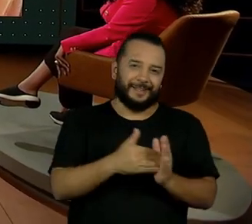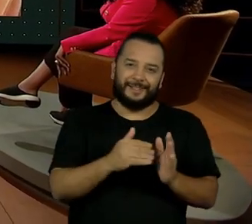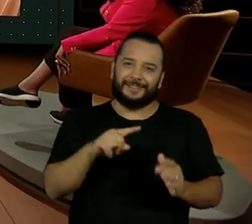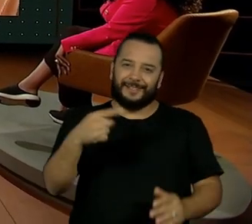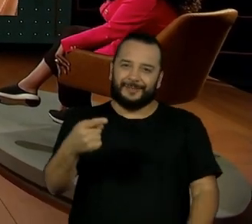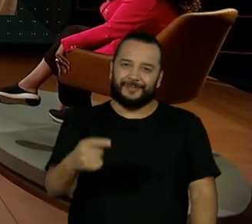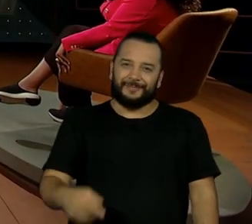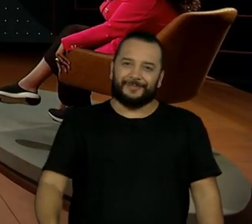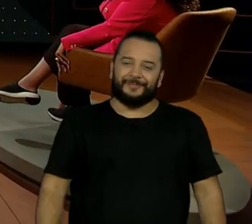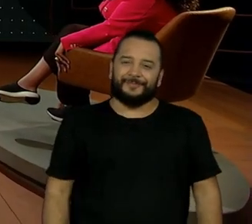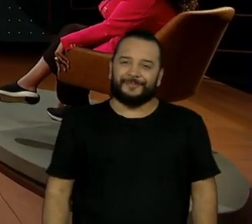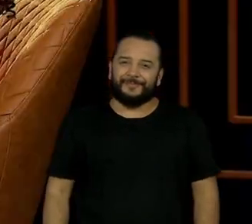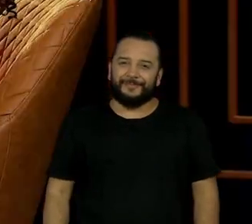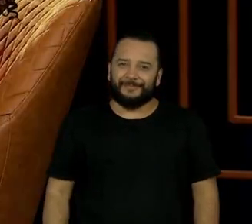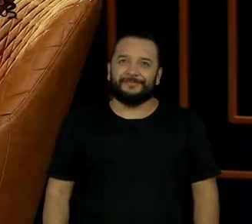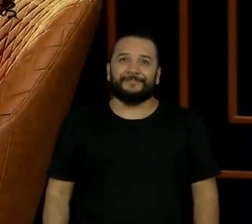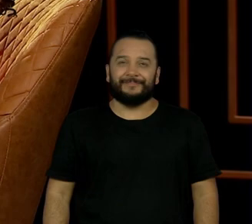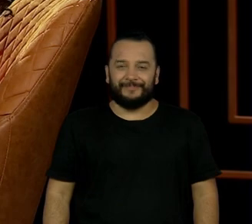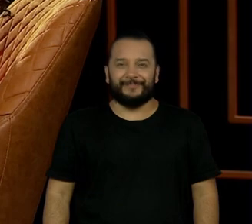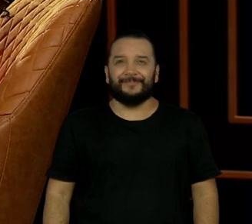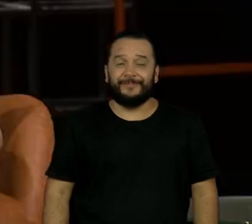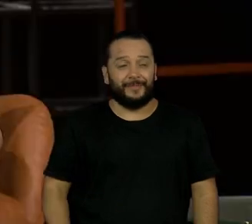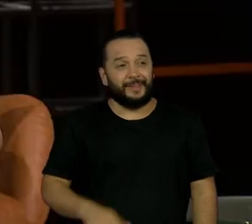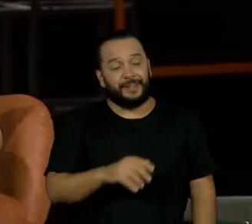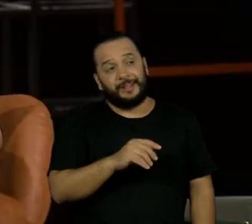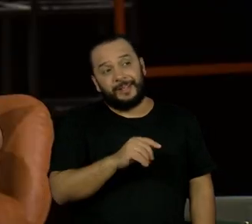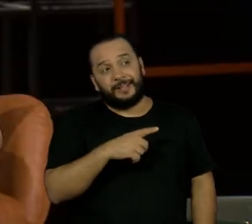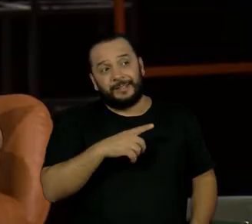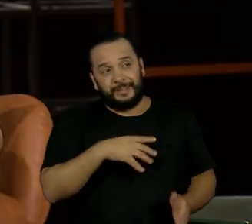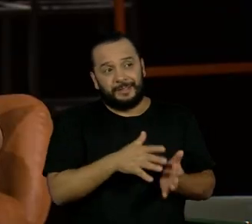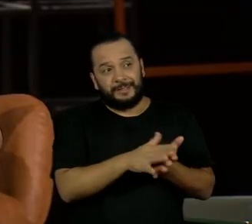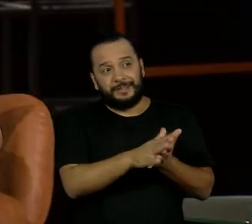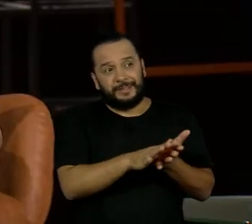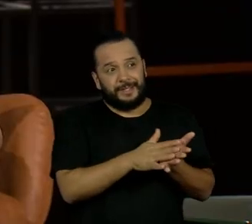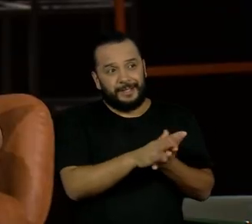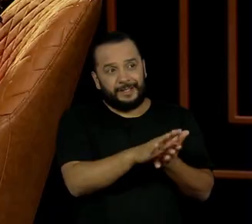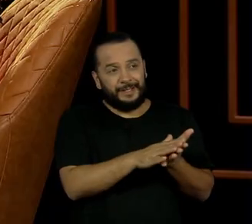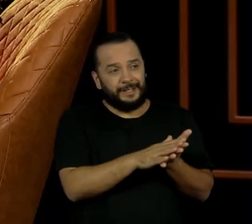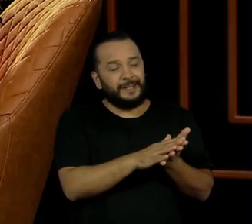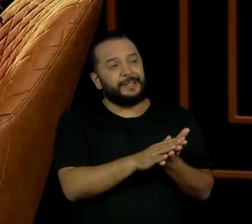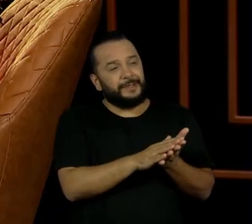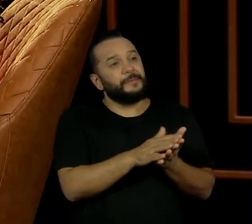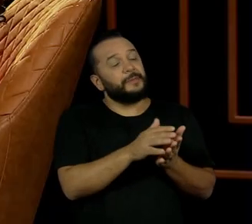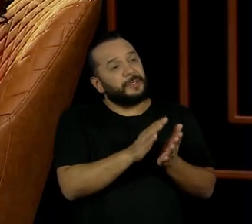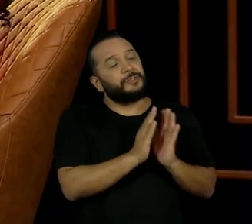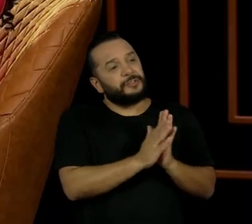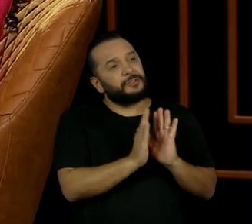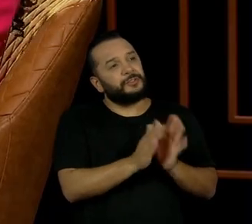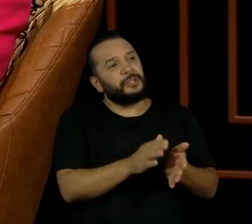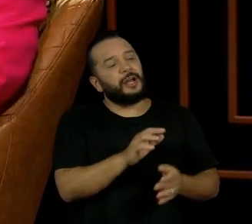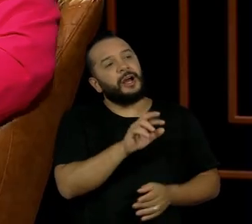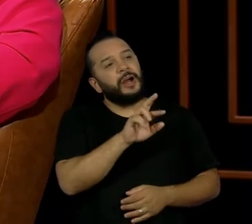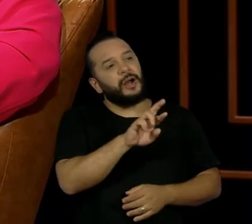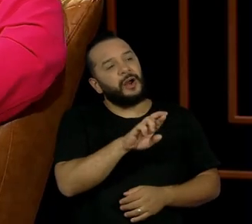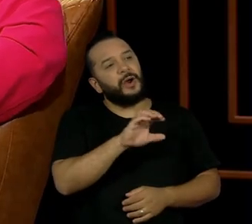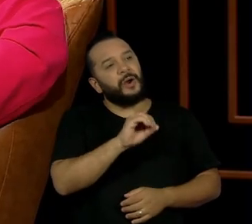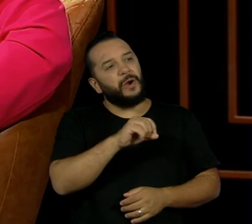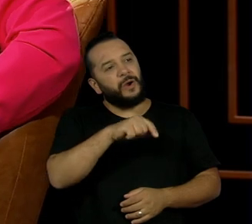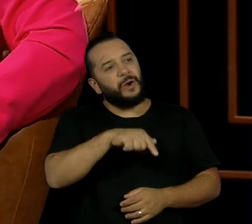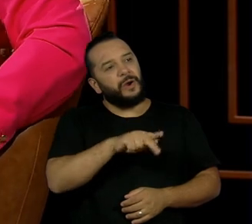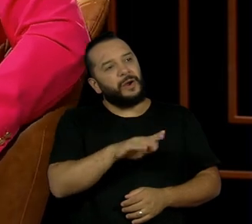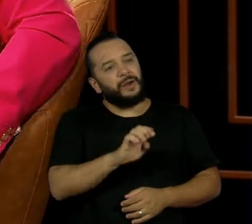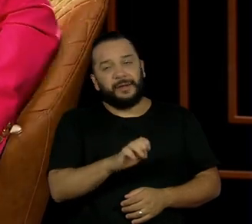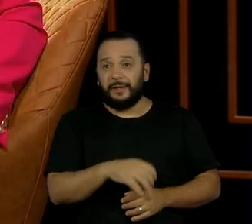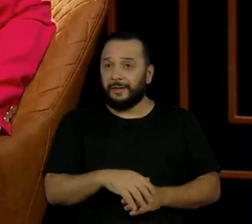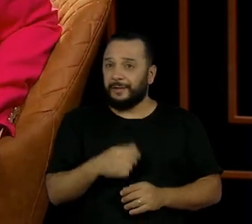já Grêmio Recreativo do samba rock funk Soul e eu falei